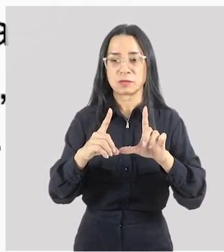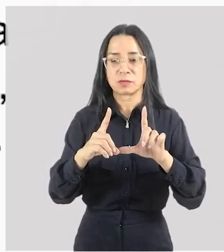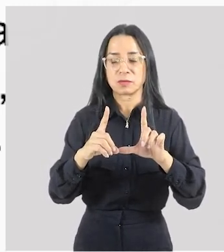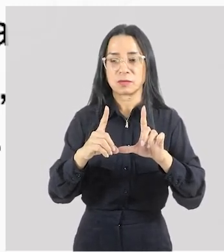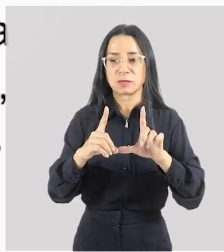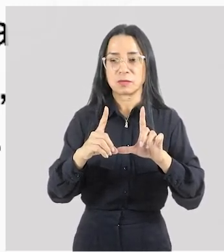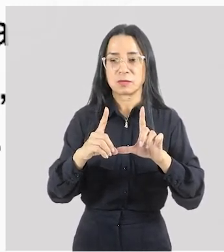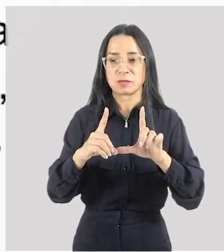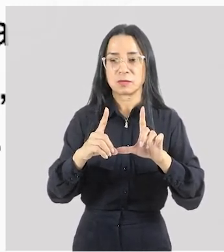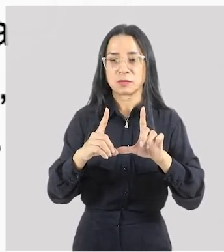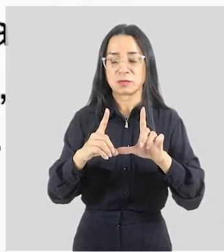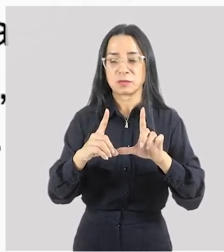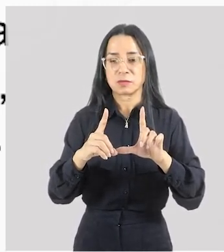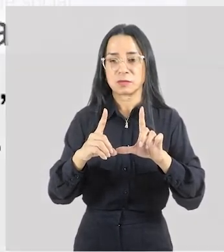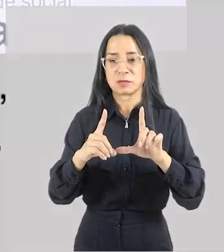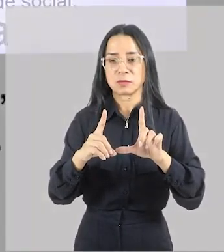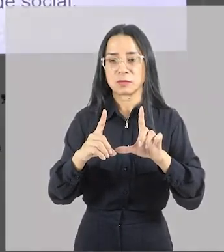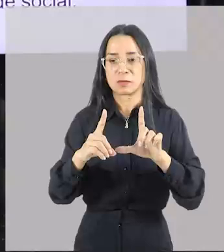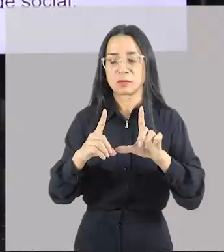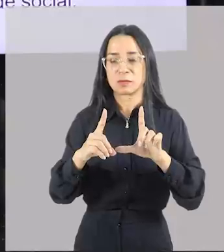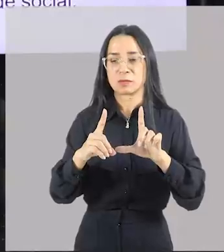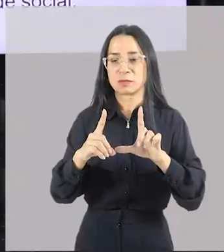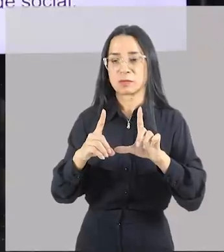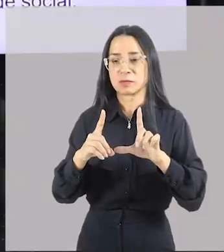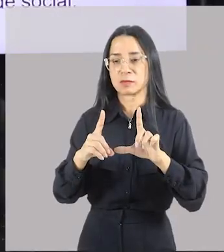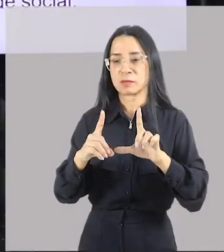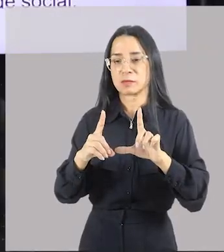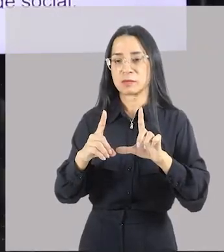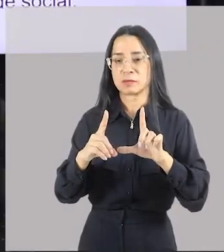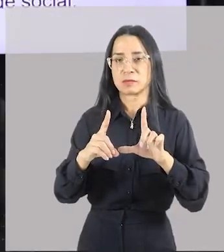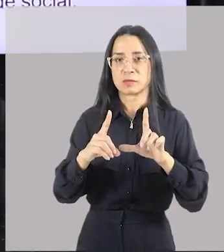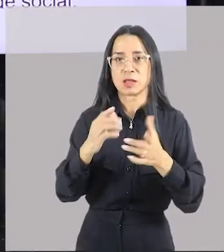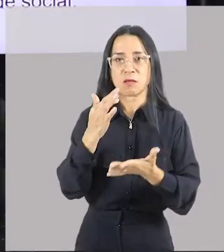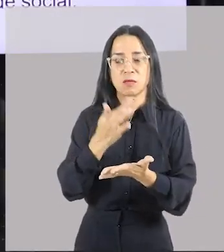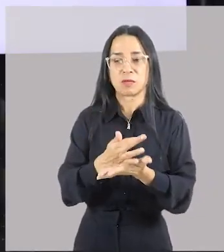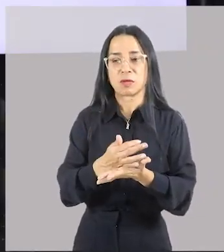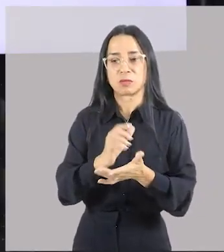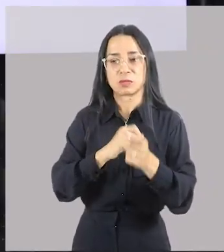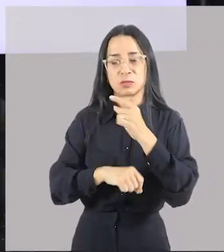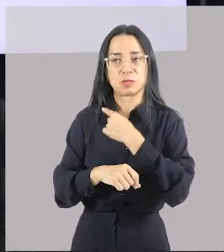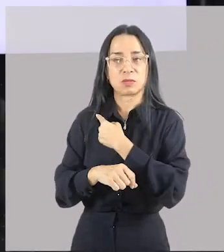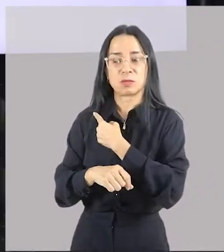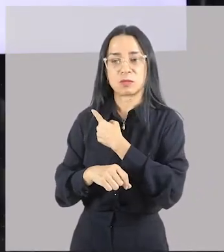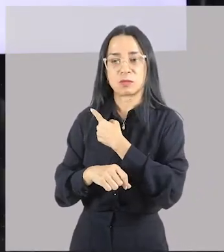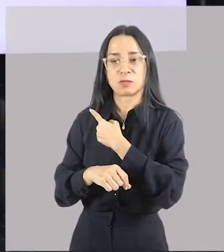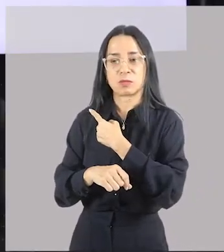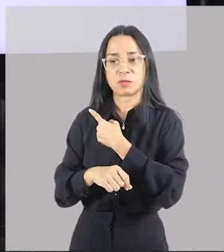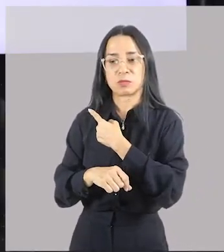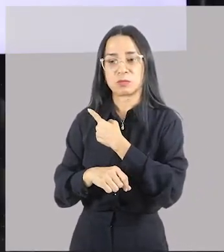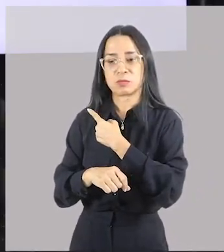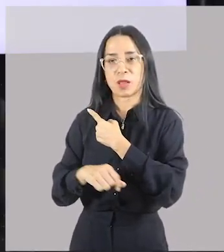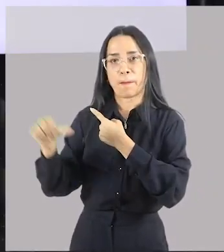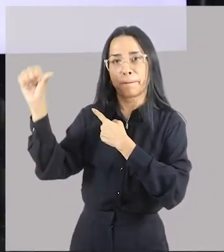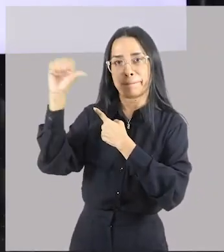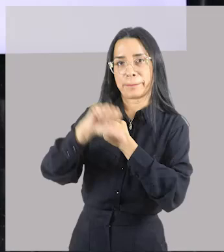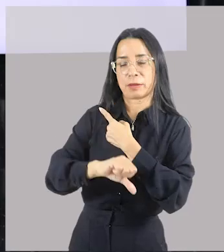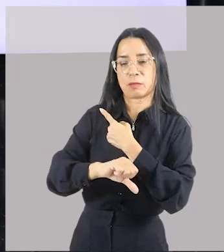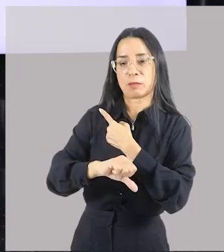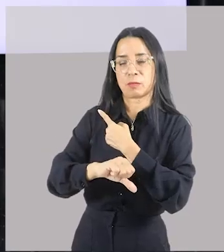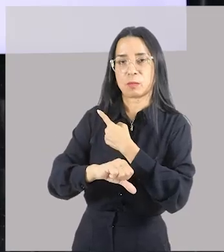grupo em função dos recursos minerais existentes em seu território. Opa, falso. A África do Sul apresenta a